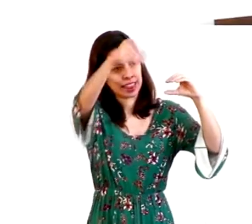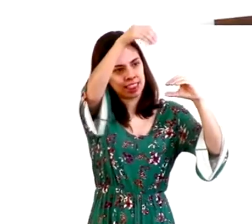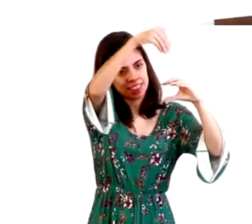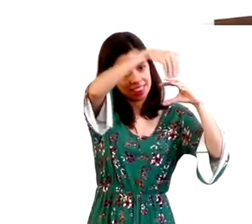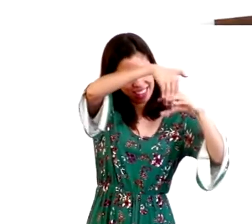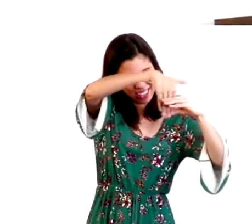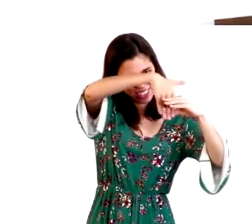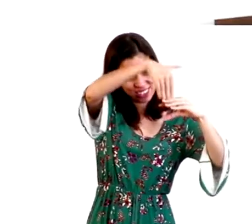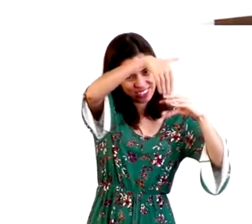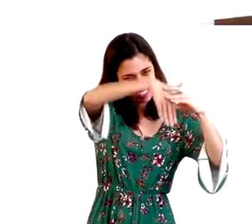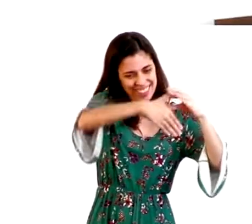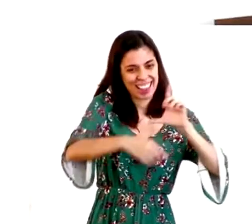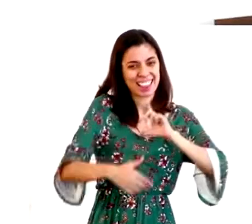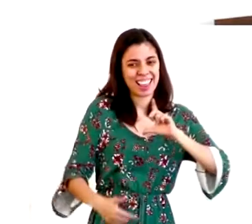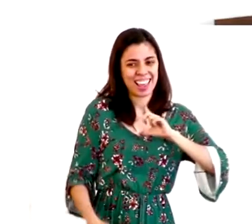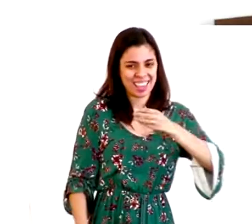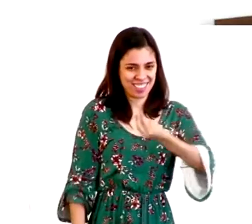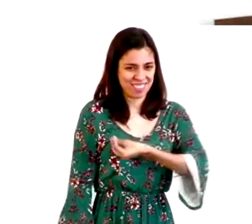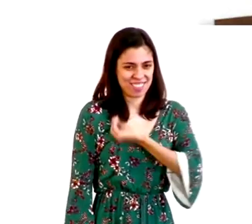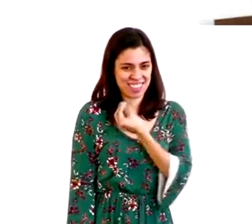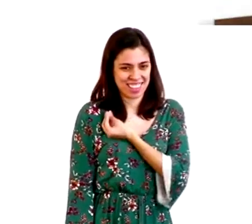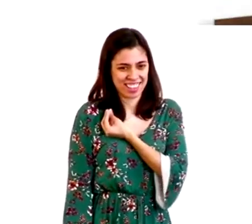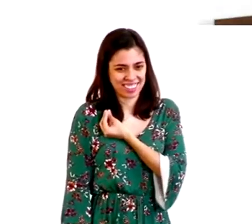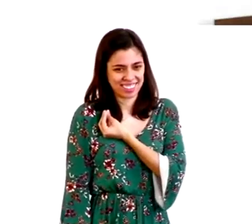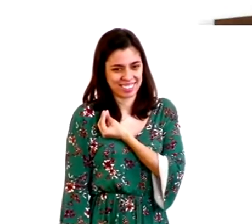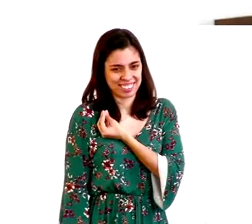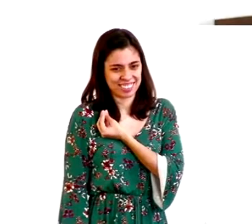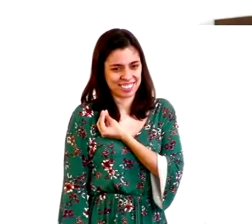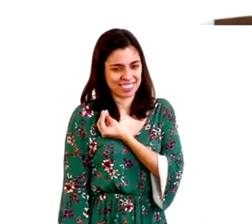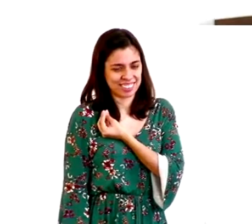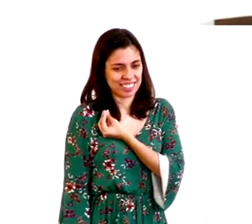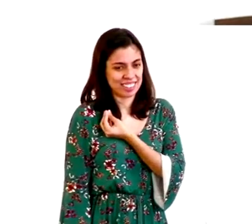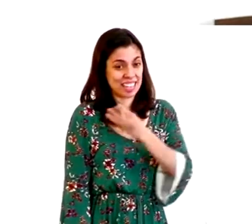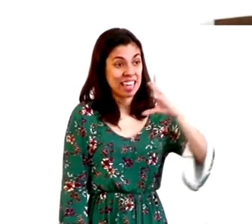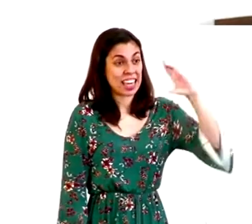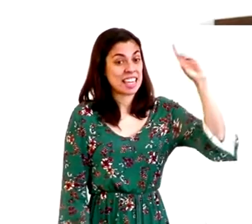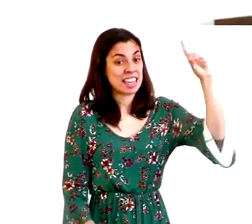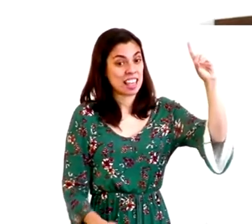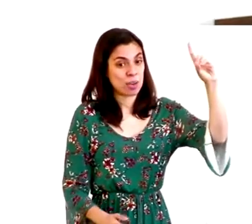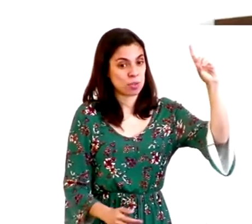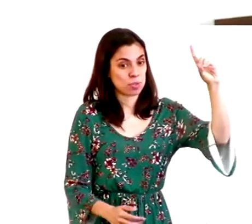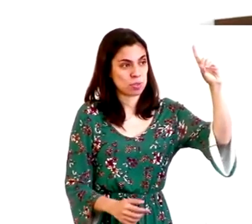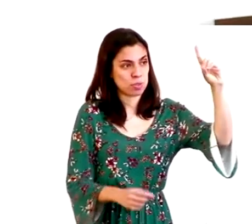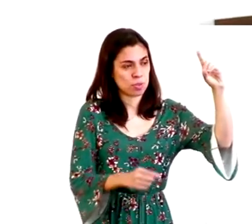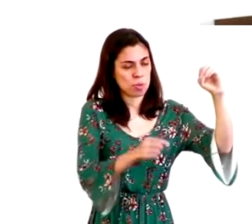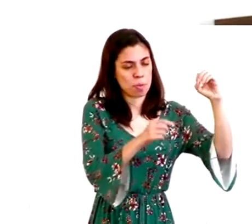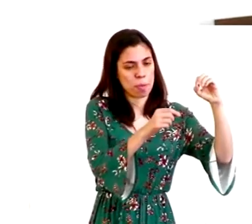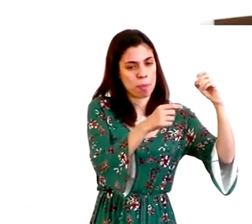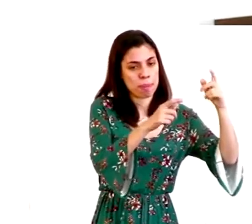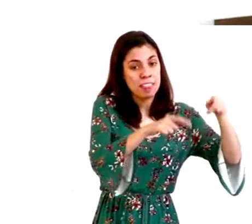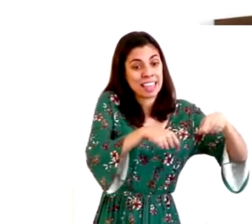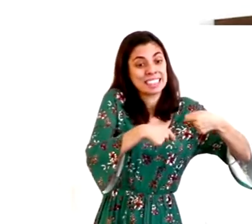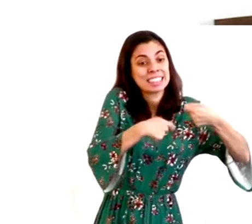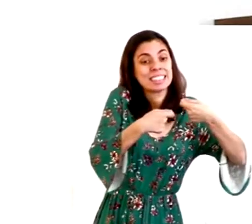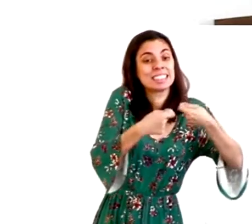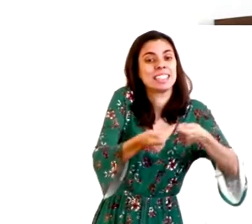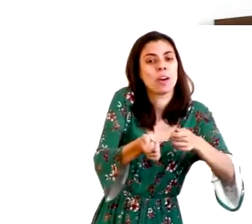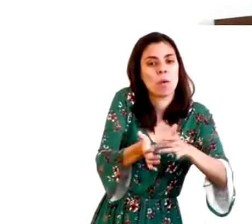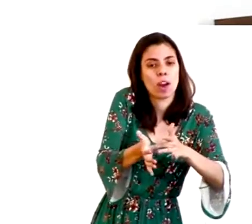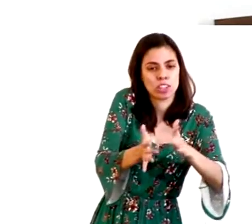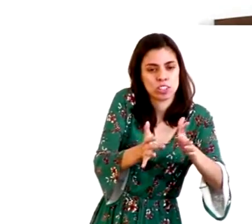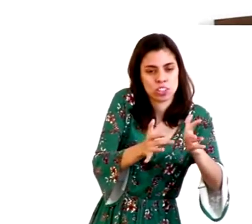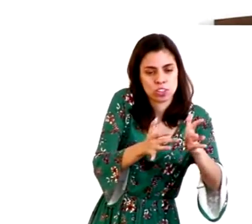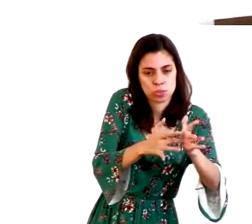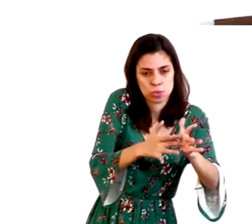mesmo, e lhe deu a autoridade para julgar, porque ele é o Filho do homem.